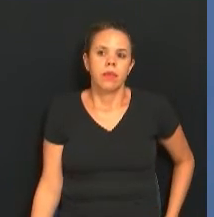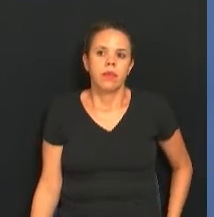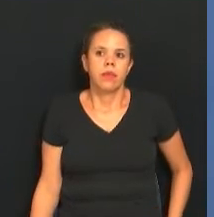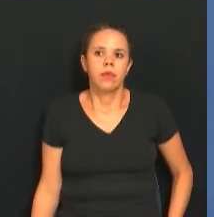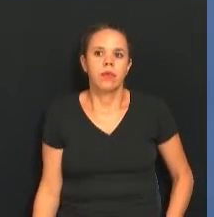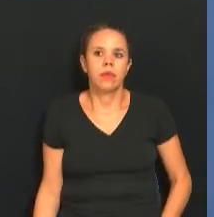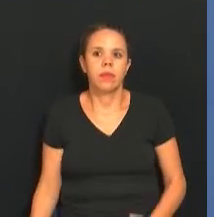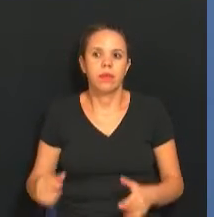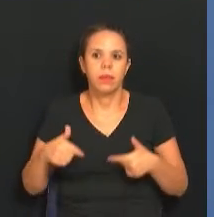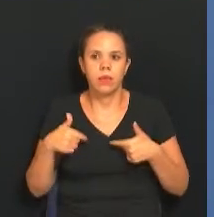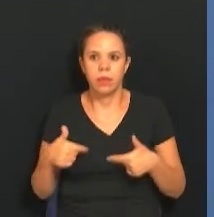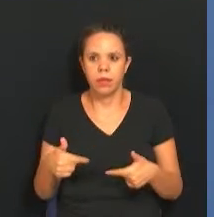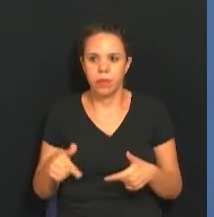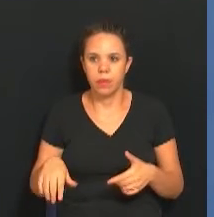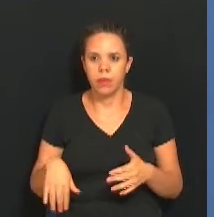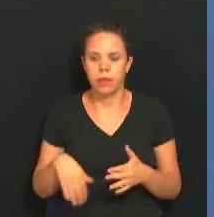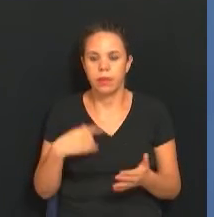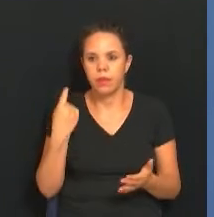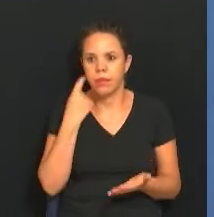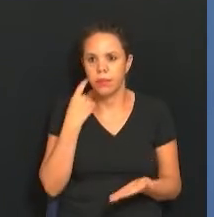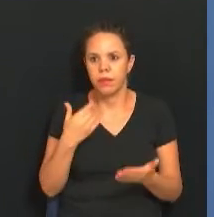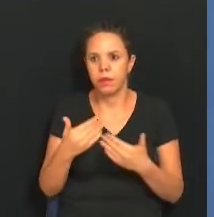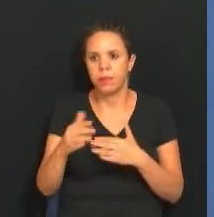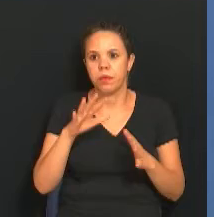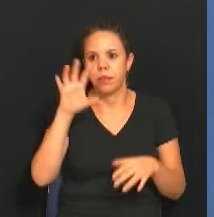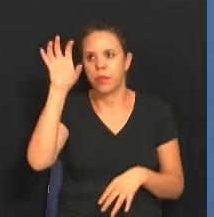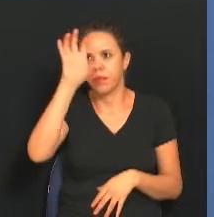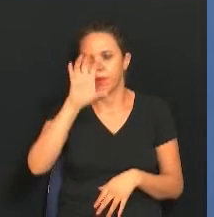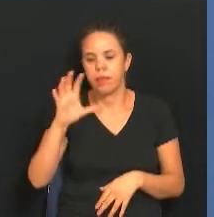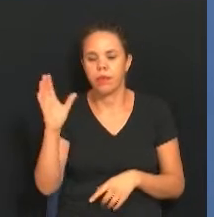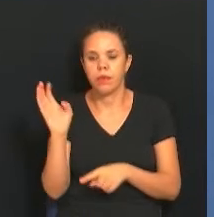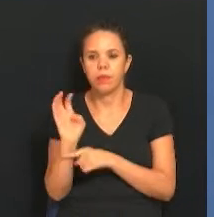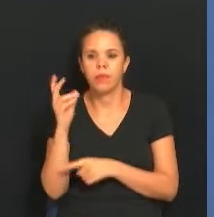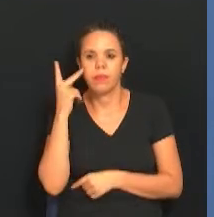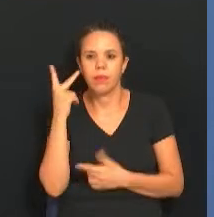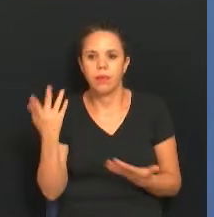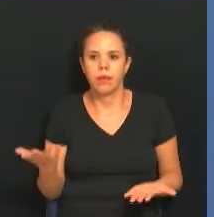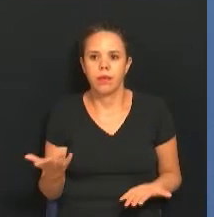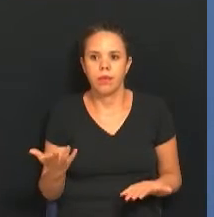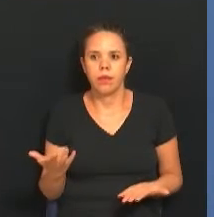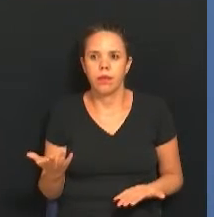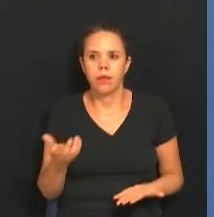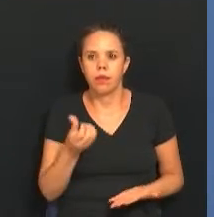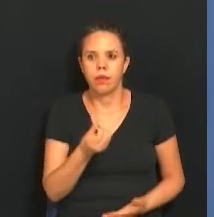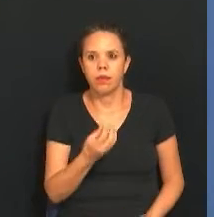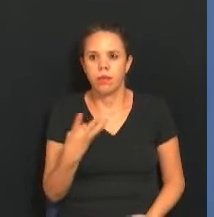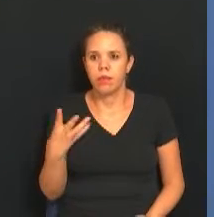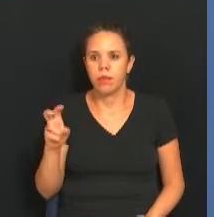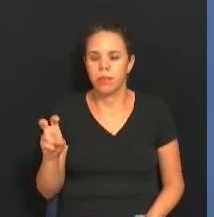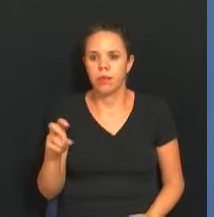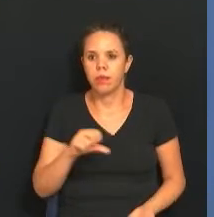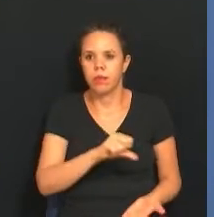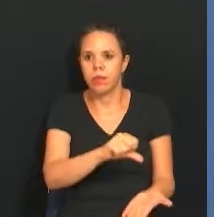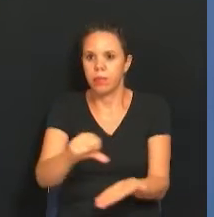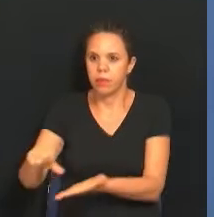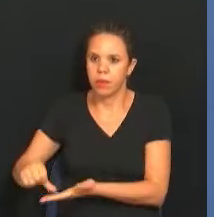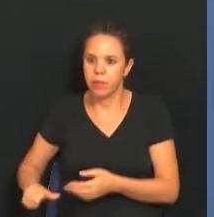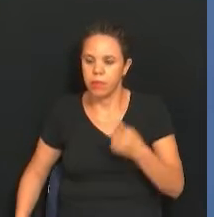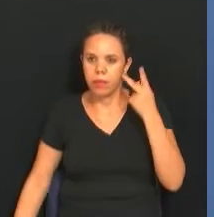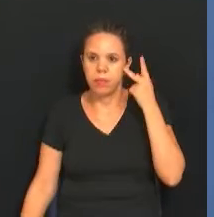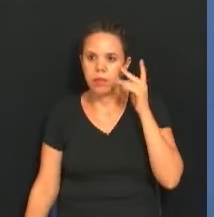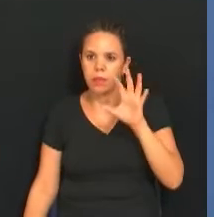essa ação vai até sexta-feira em todo o estado de São Paulo acontece no 645 municípios Paulistas